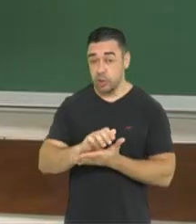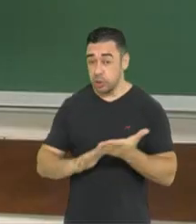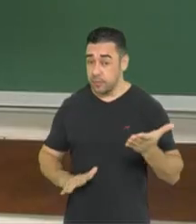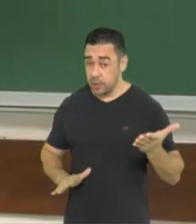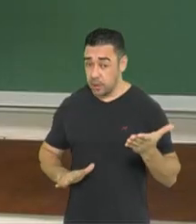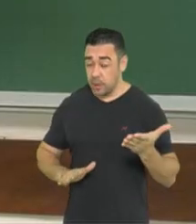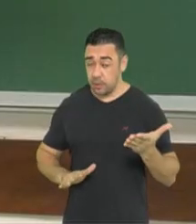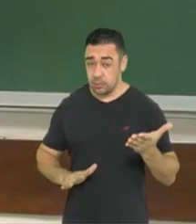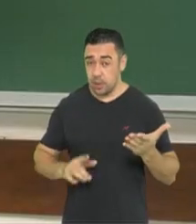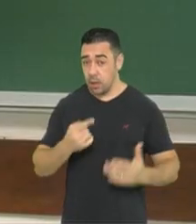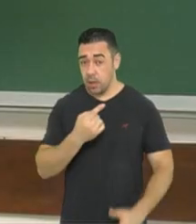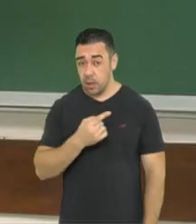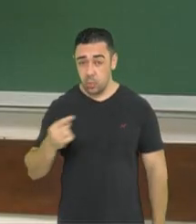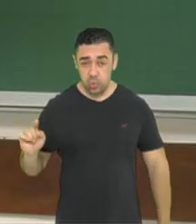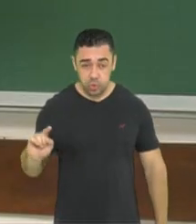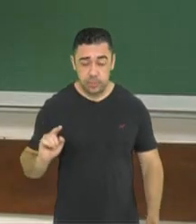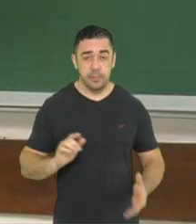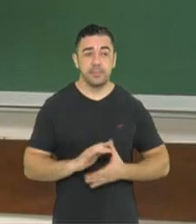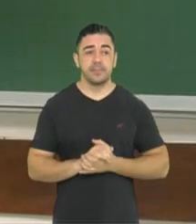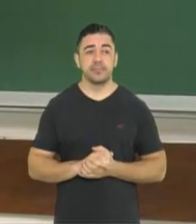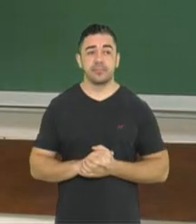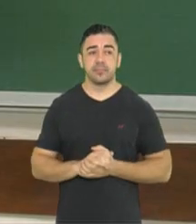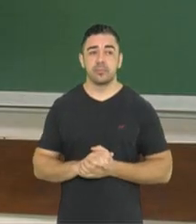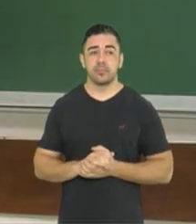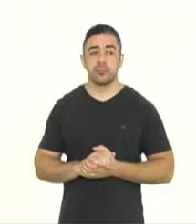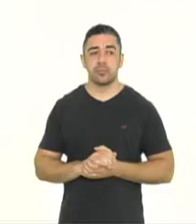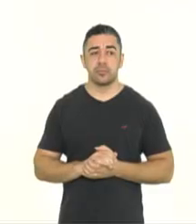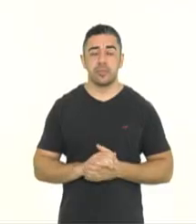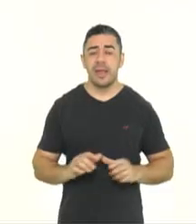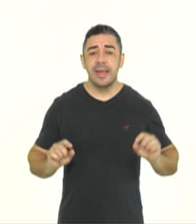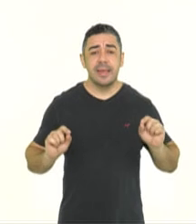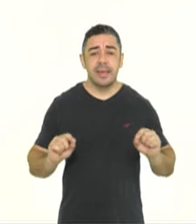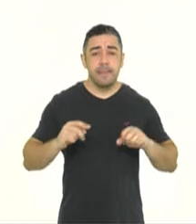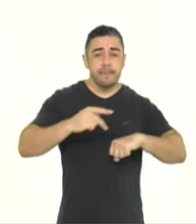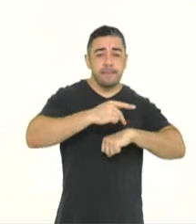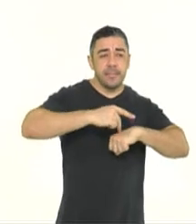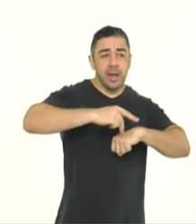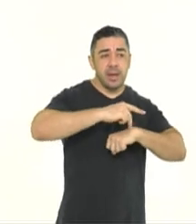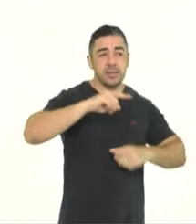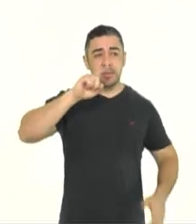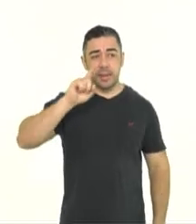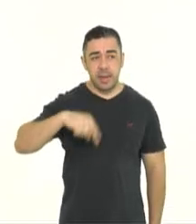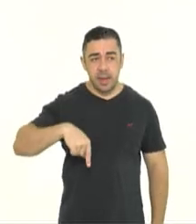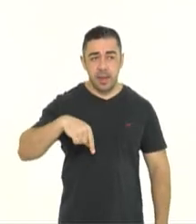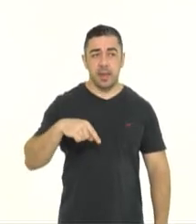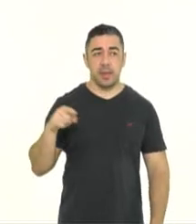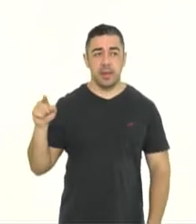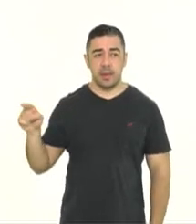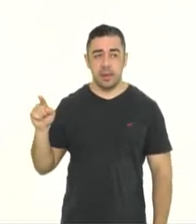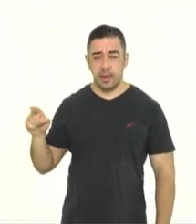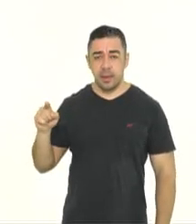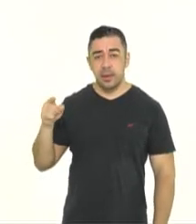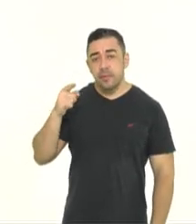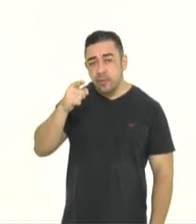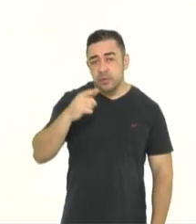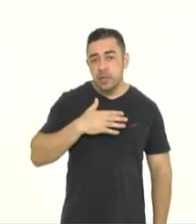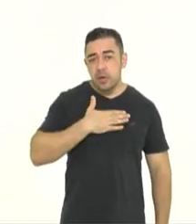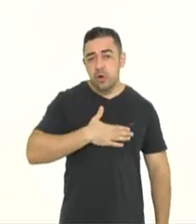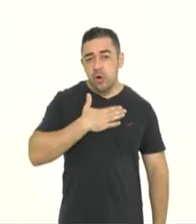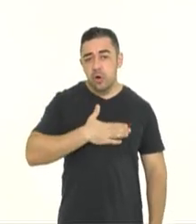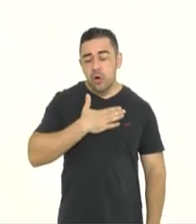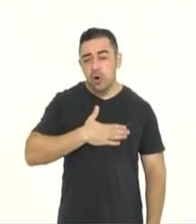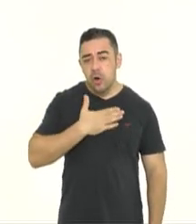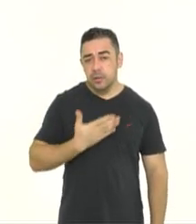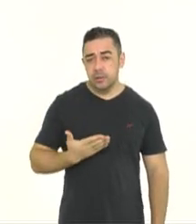agora, pessoal, a nossa última atividade, tá? De que países são os artistas da sua